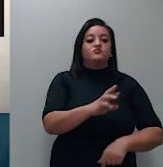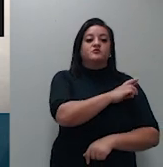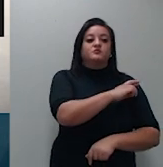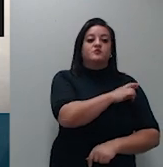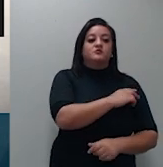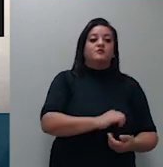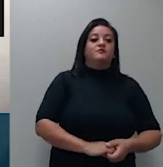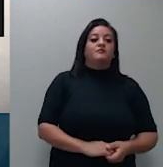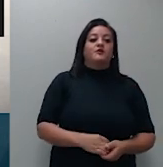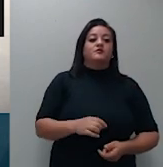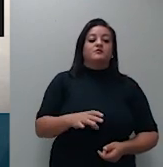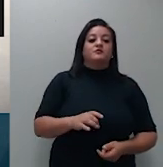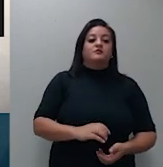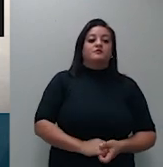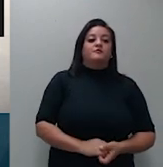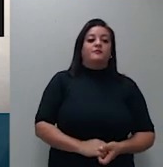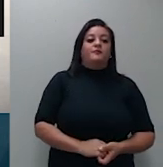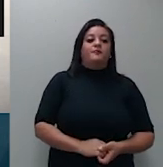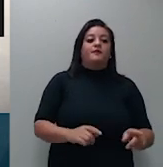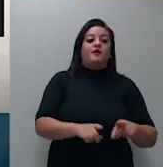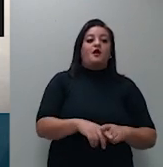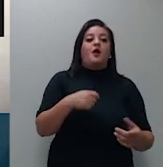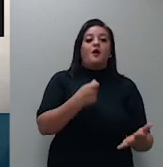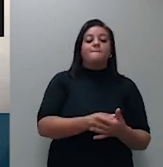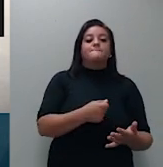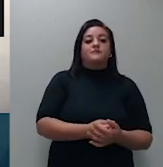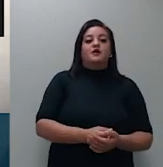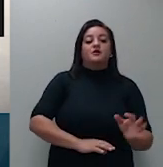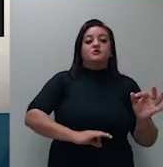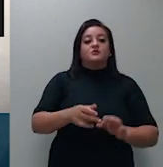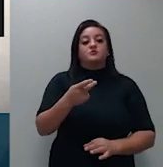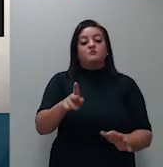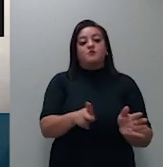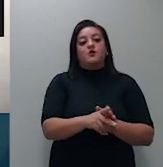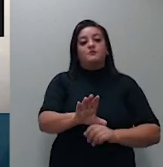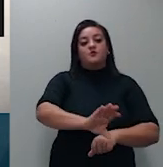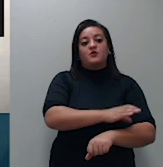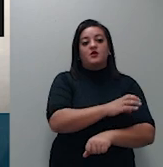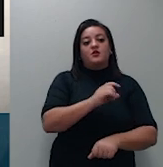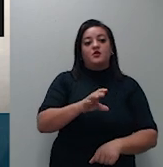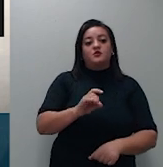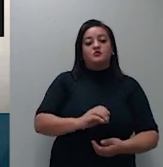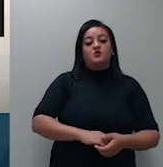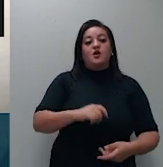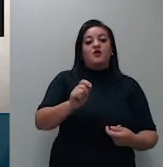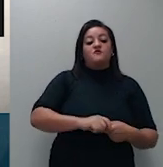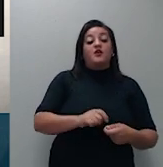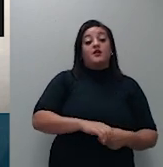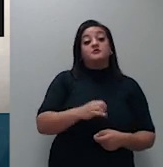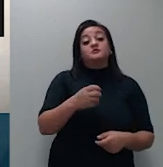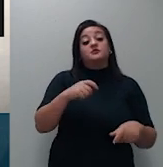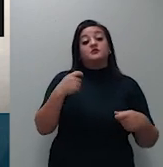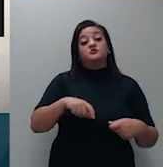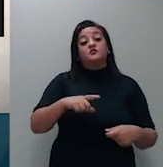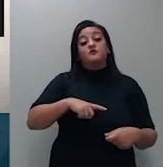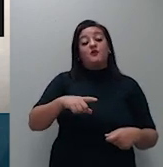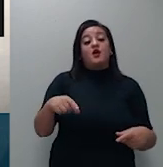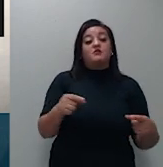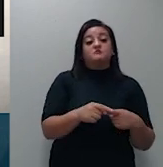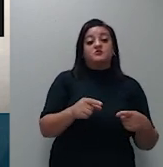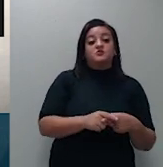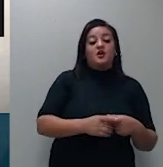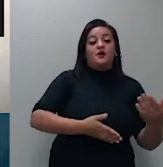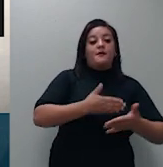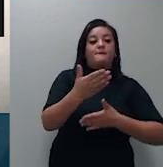alguns autores não está o credor entretanto Obrigada habilitar seu crédito e somente o fará caso se interessa